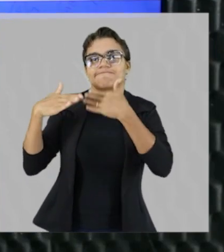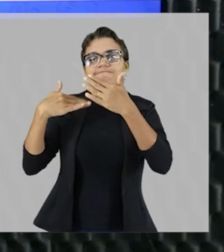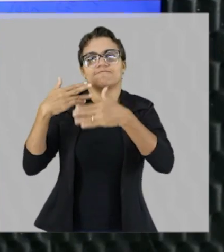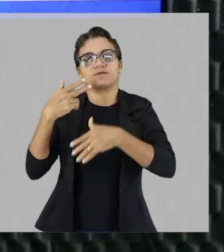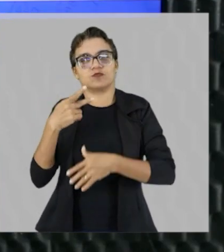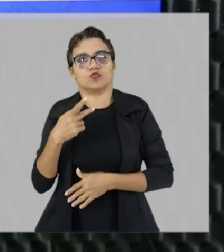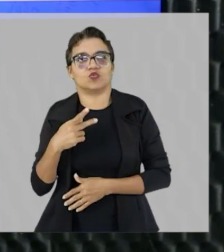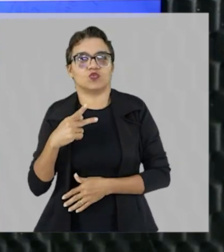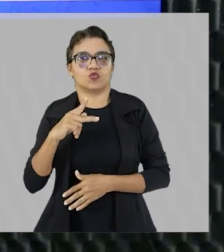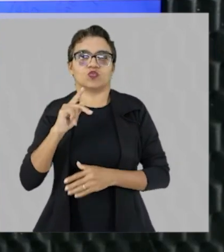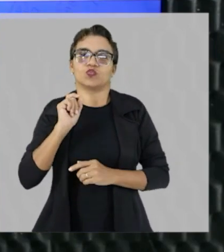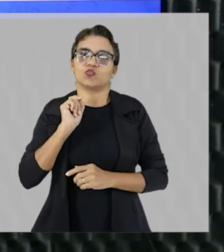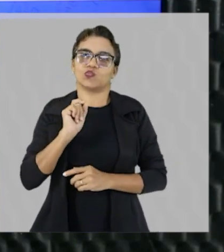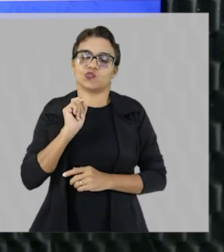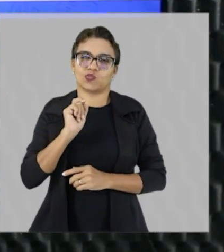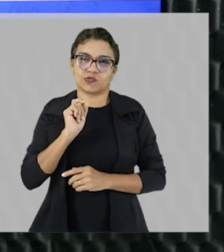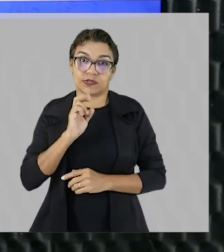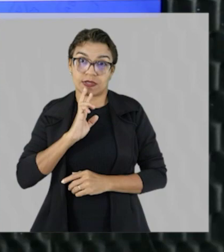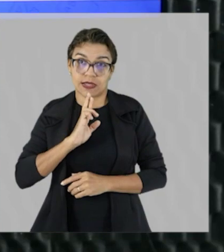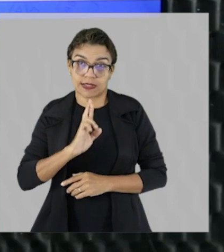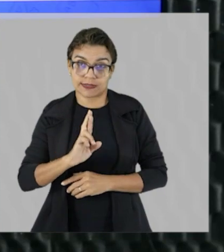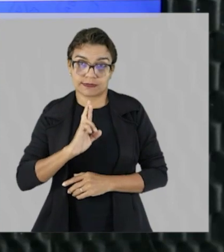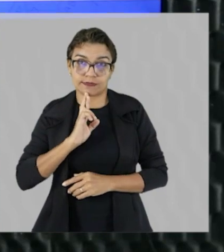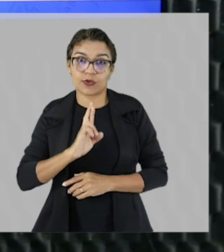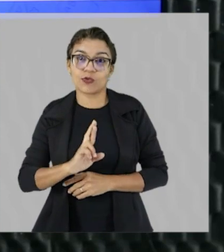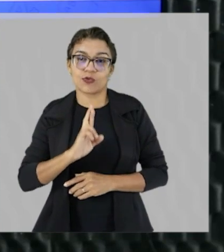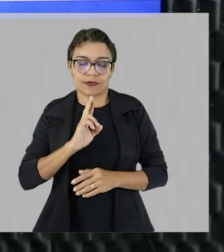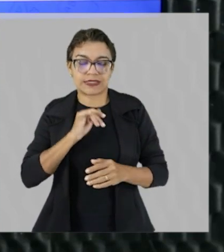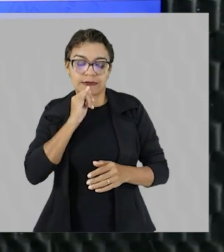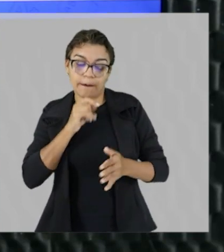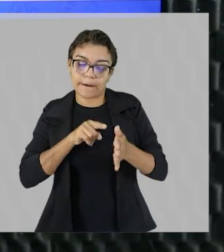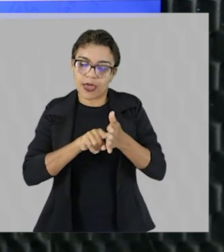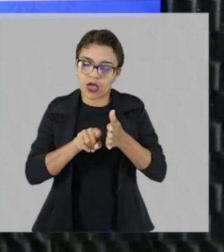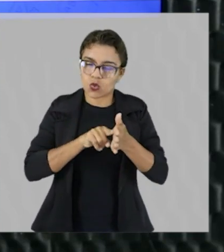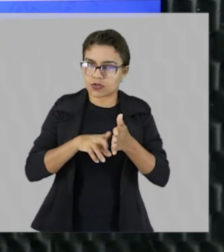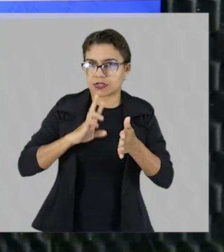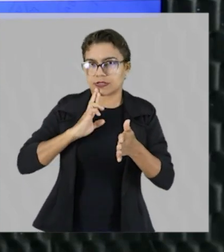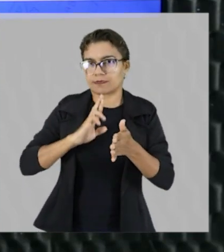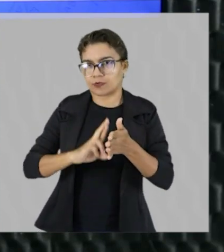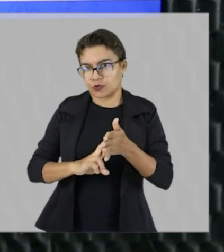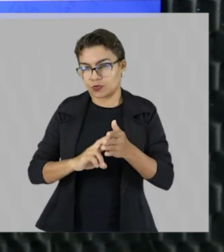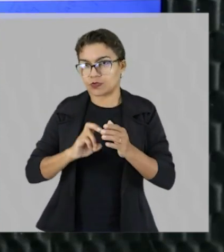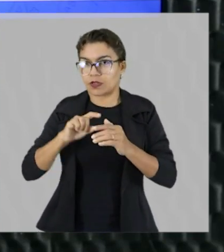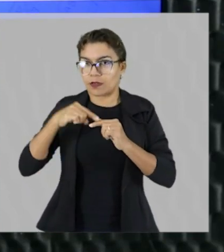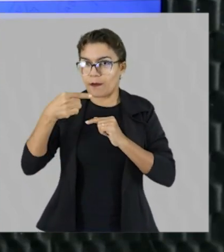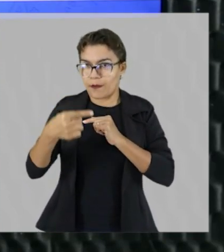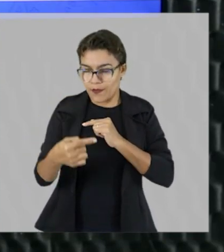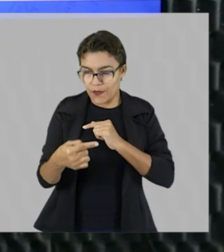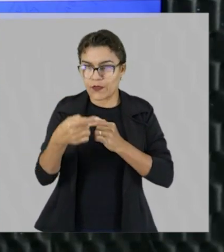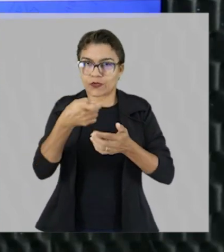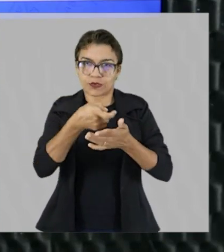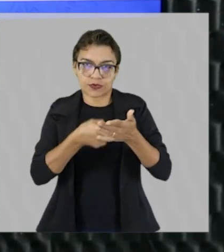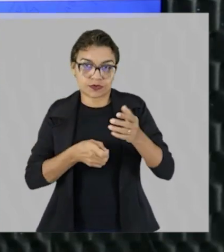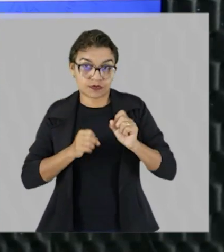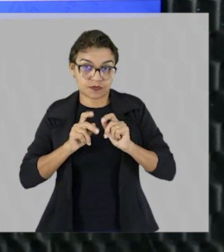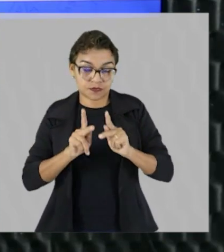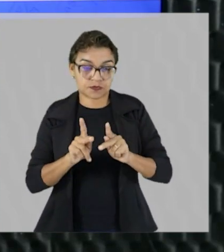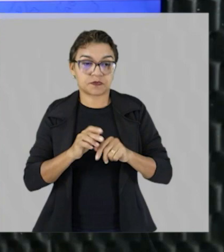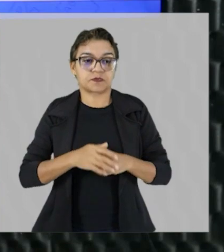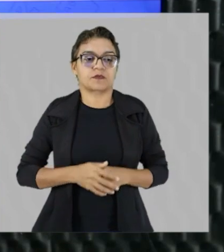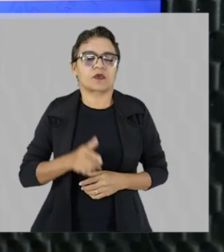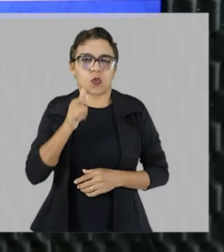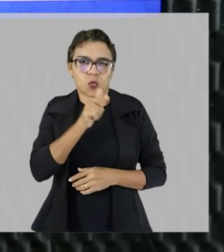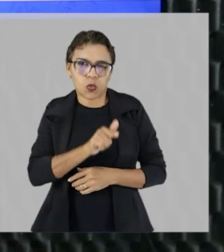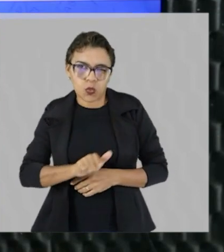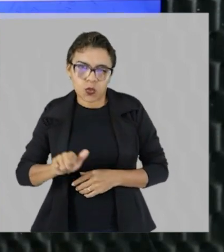as suas respostas das questões, tá? Que vem a seguir do texto. Vamos dar continuidade aqui.